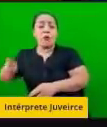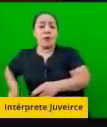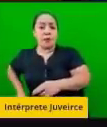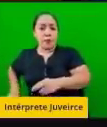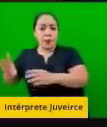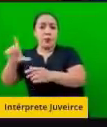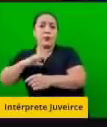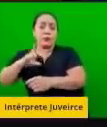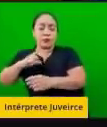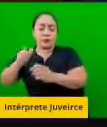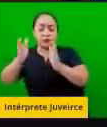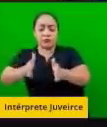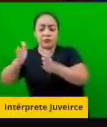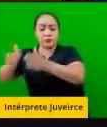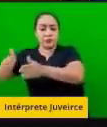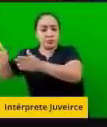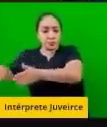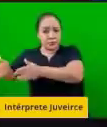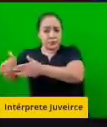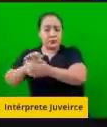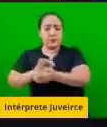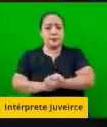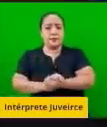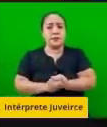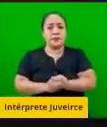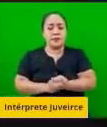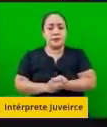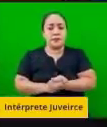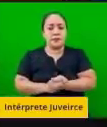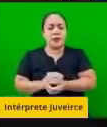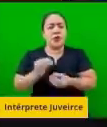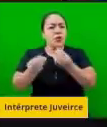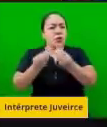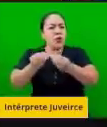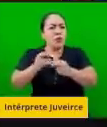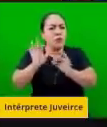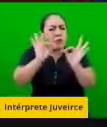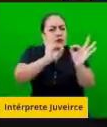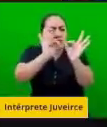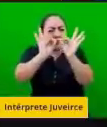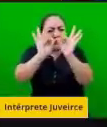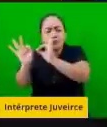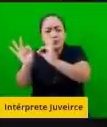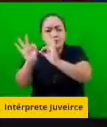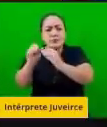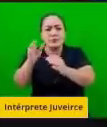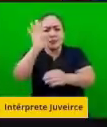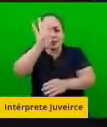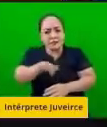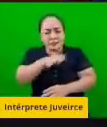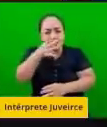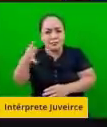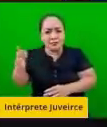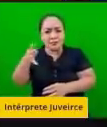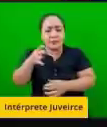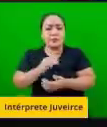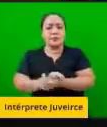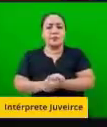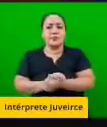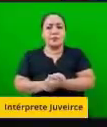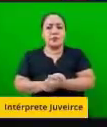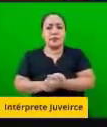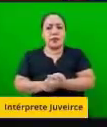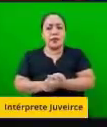Bom, como que eu vou olhar para essa tabela, né? Por várias situações. Por exemplo,